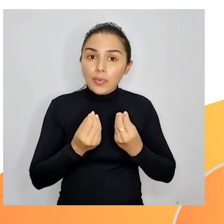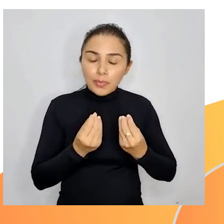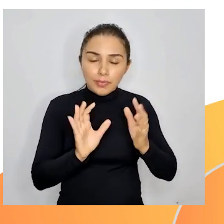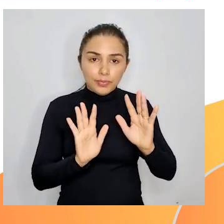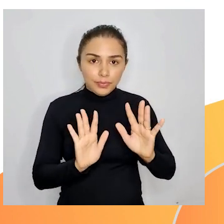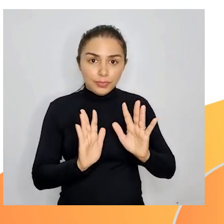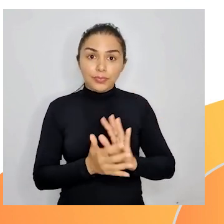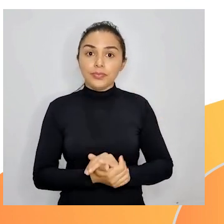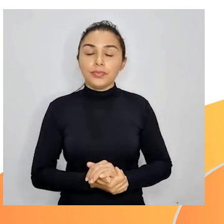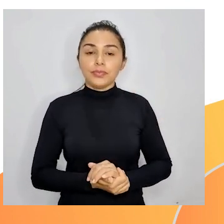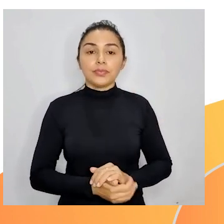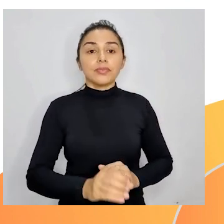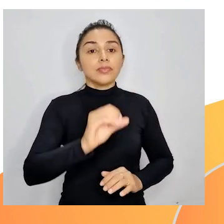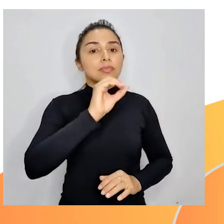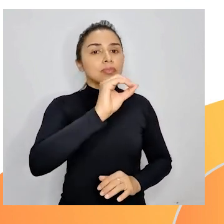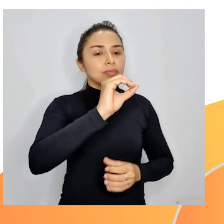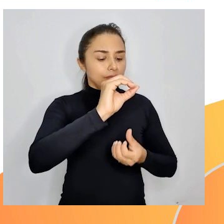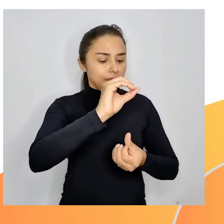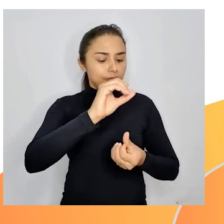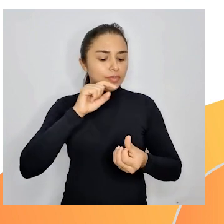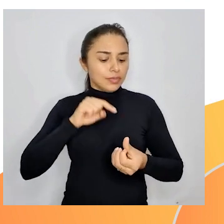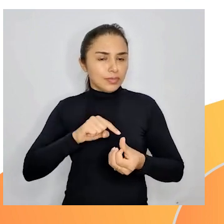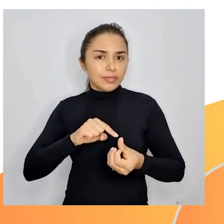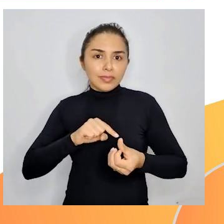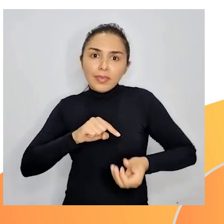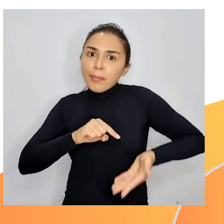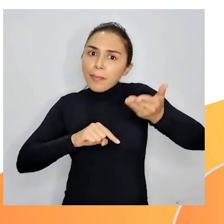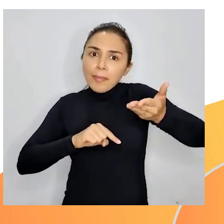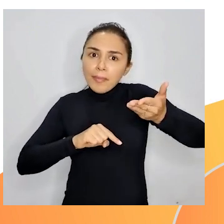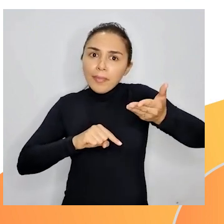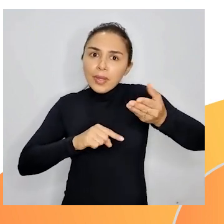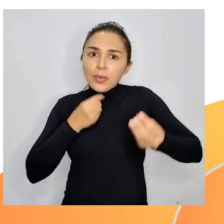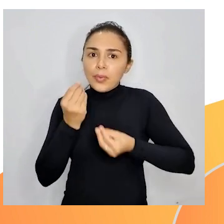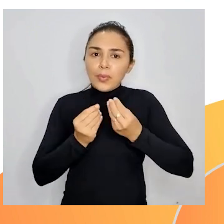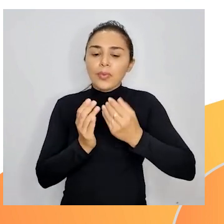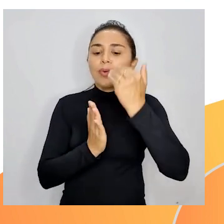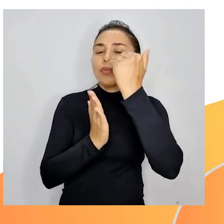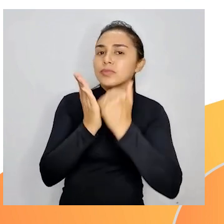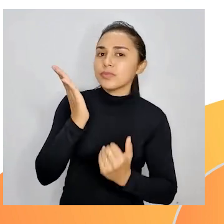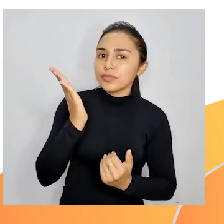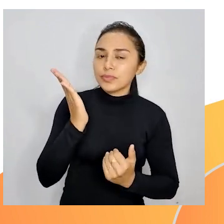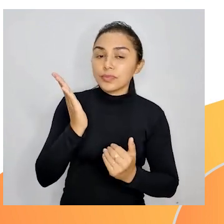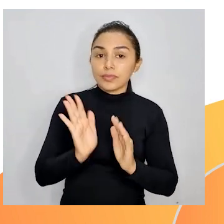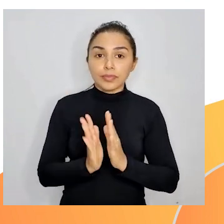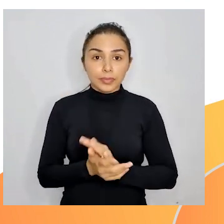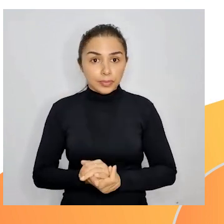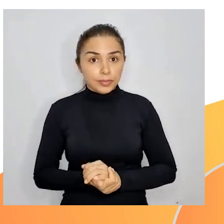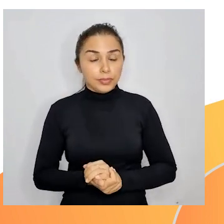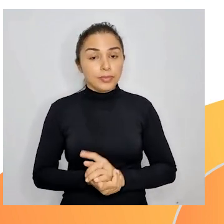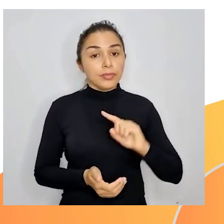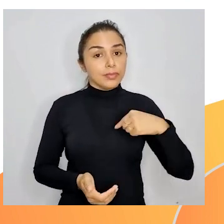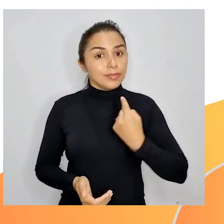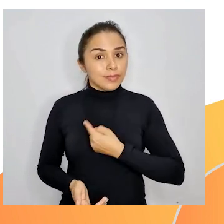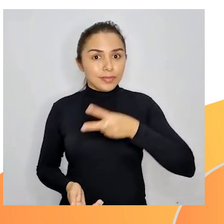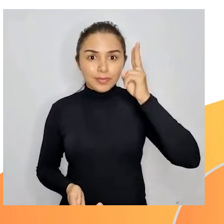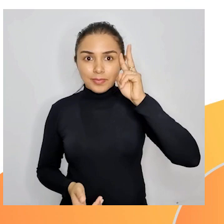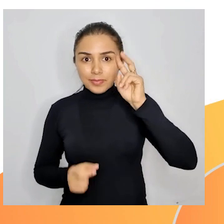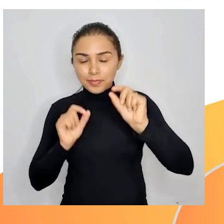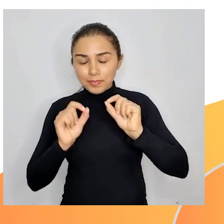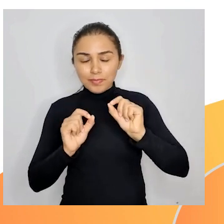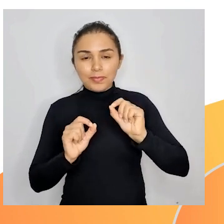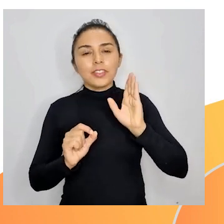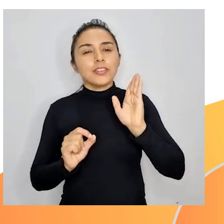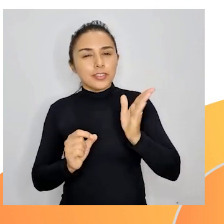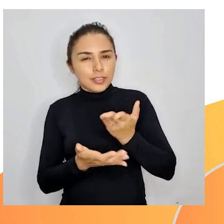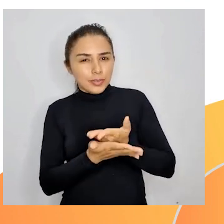tirar 6 de 0? Não dá para fazer essa operação. E aí nós vamos lembrar do que nós aprendemos